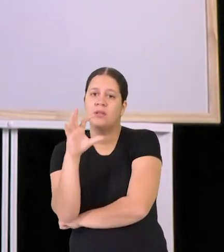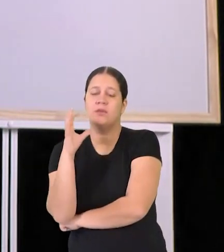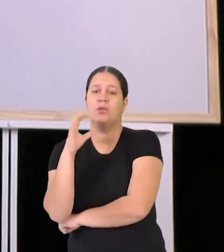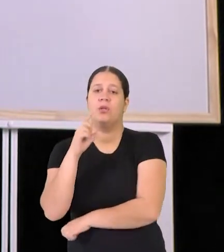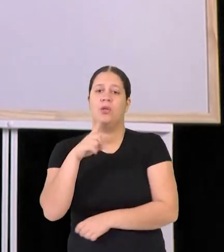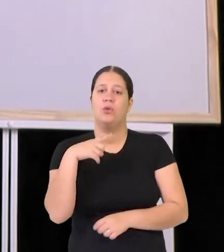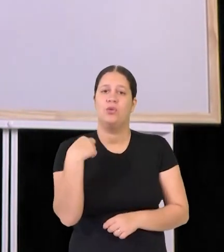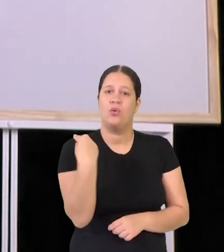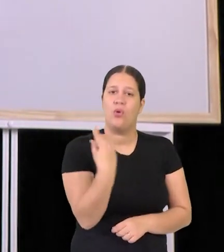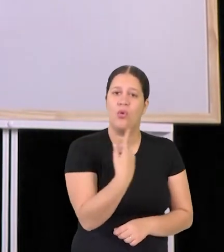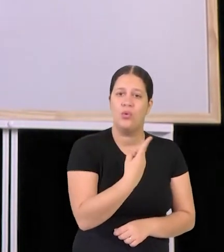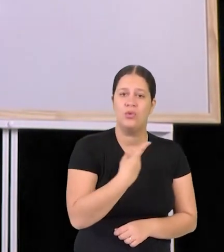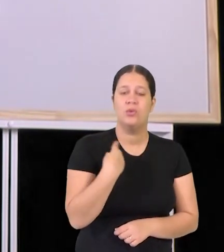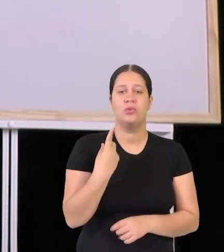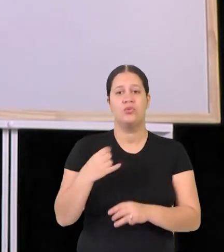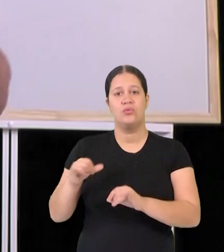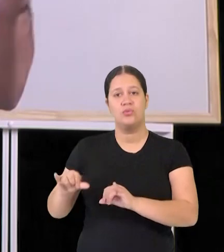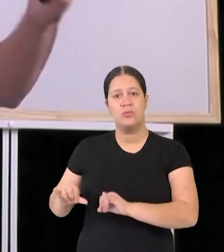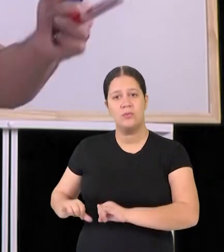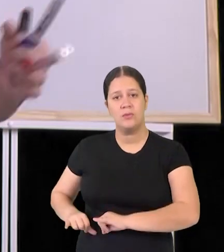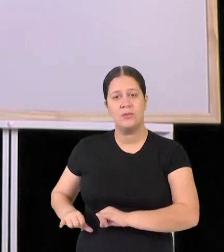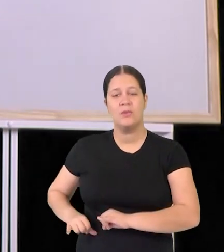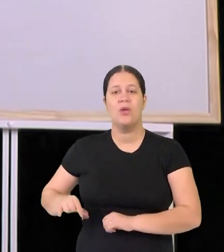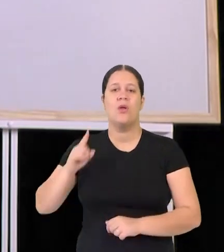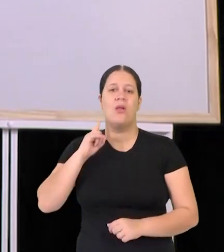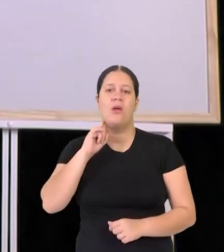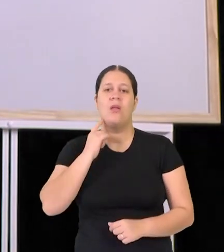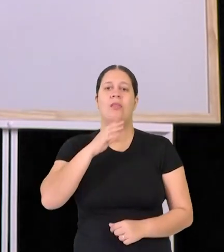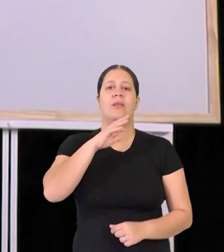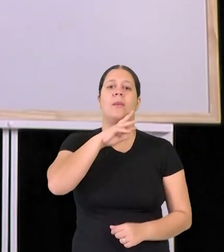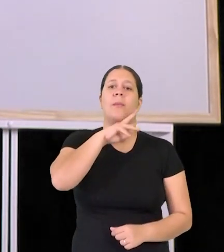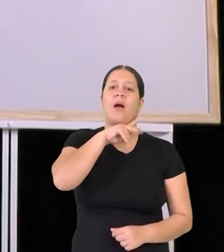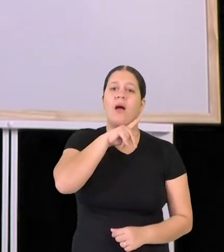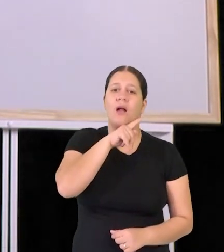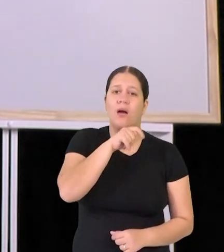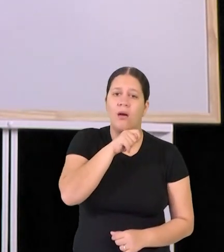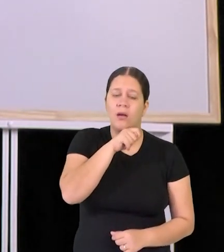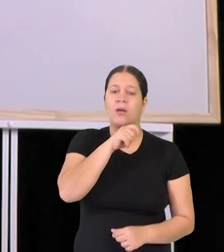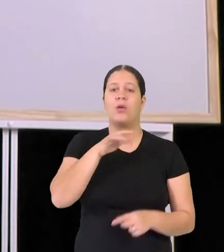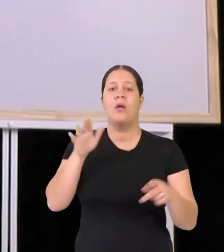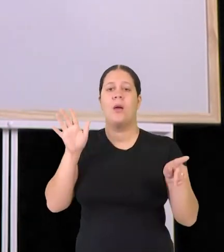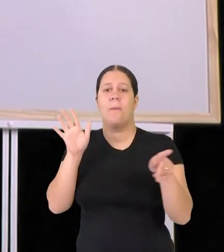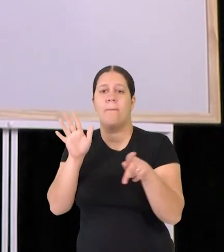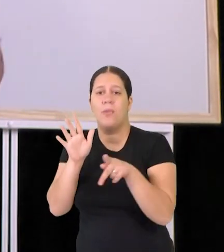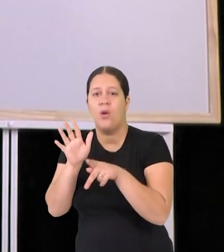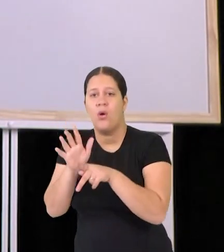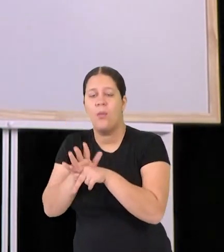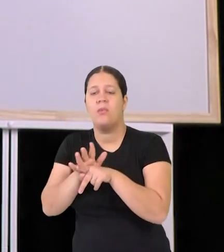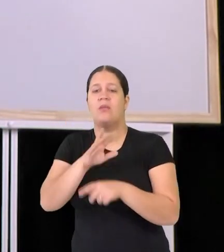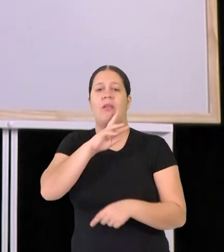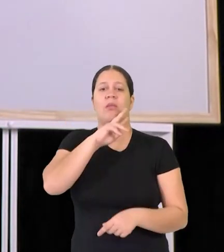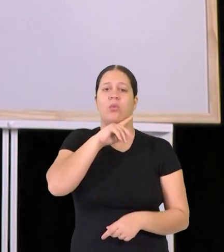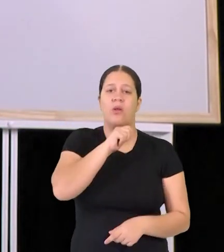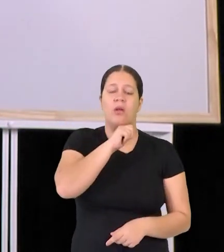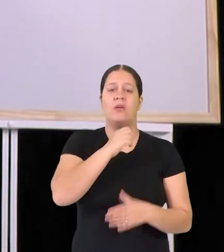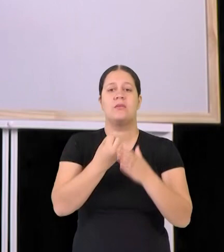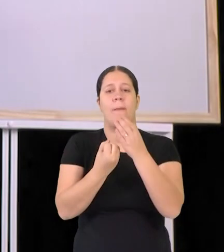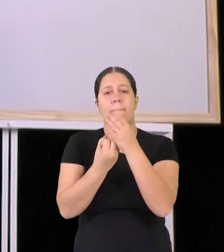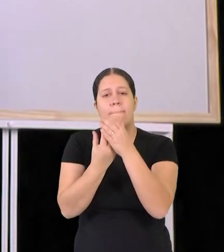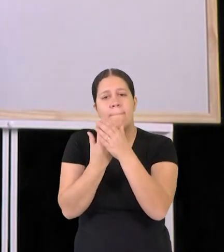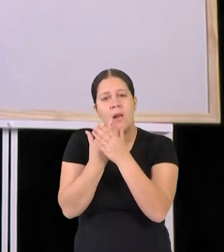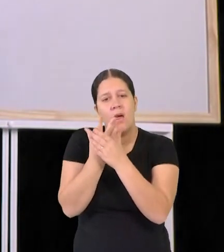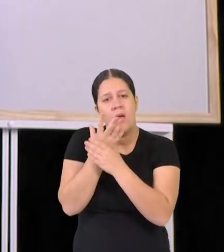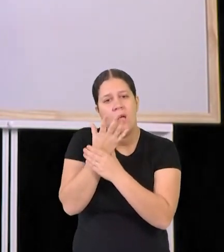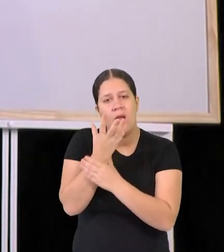né, sofremos com a poluição, mas os animais também sofrem, né? A própria natureza, né, as plantas também sofrem